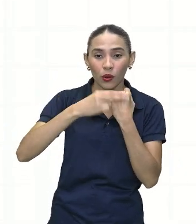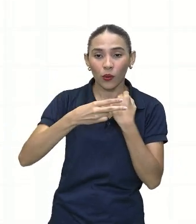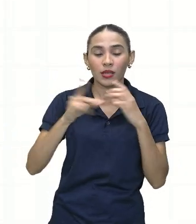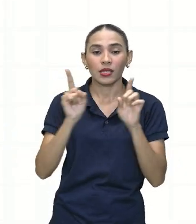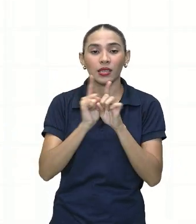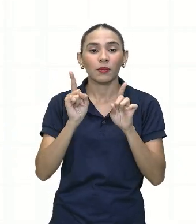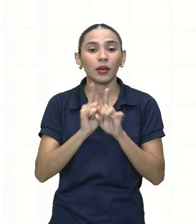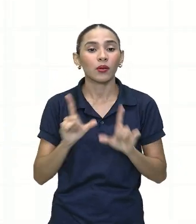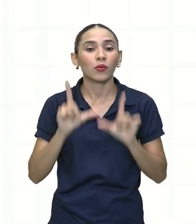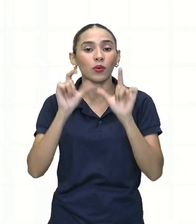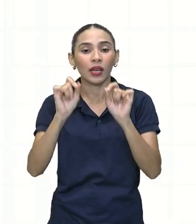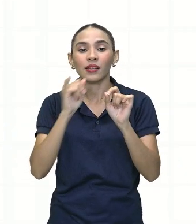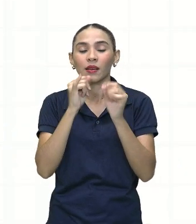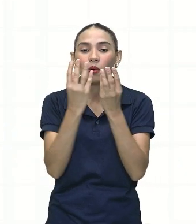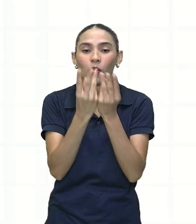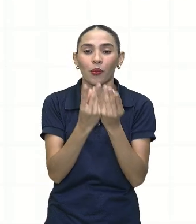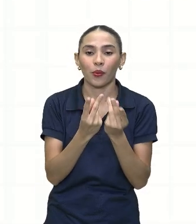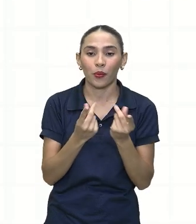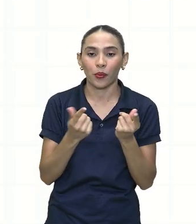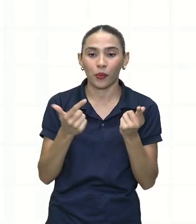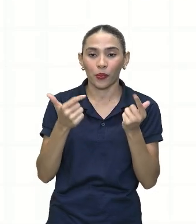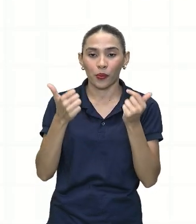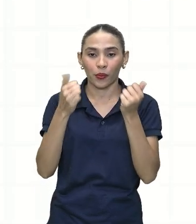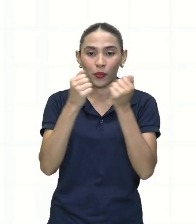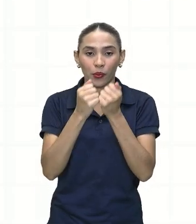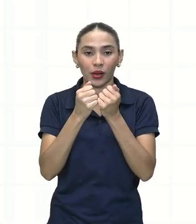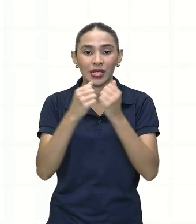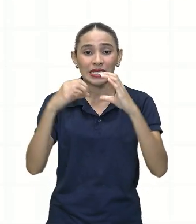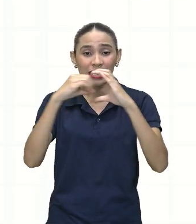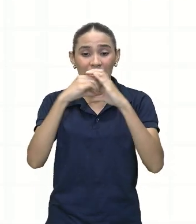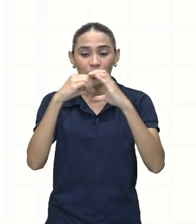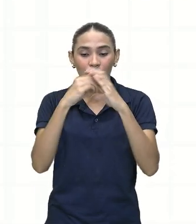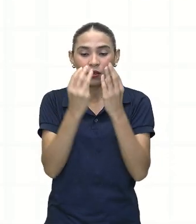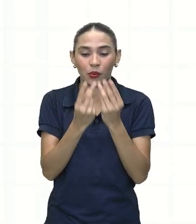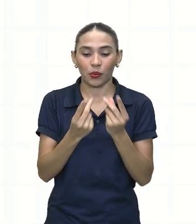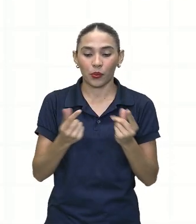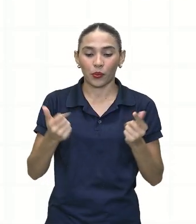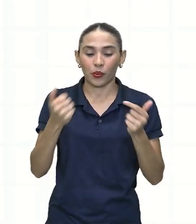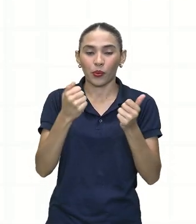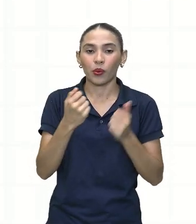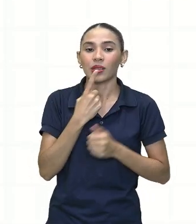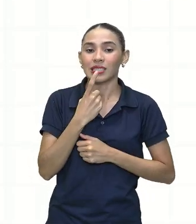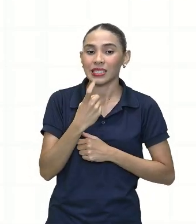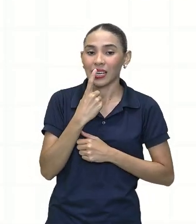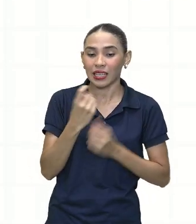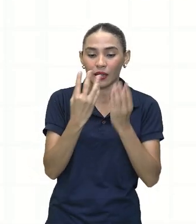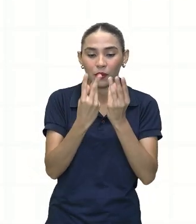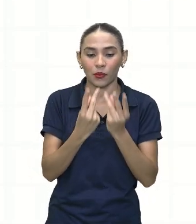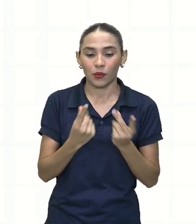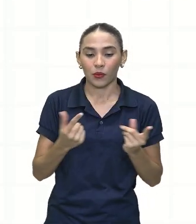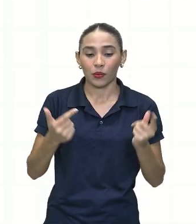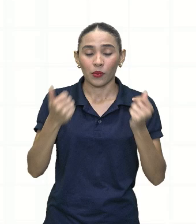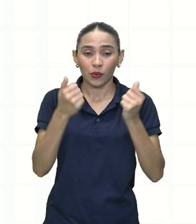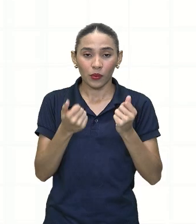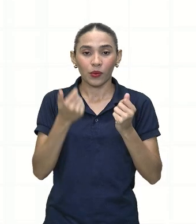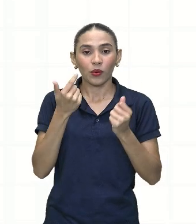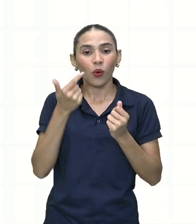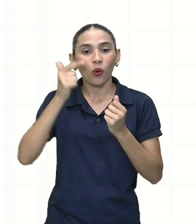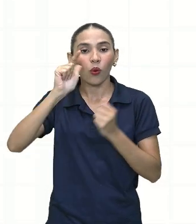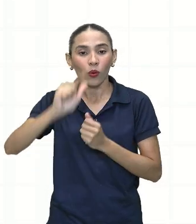consequente destruição dessas células do sangue, né? Para formar